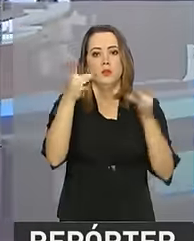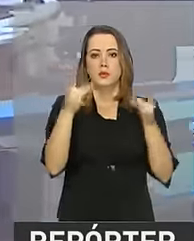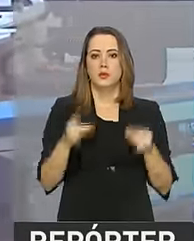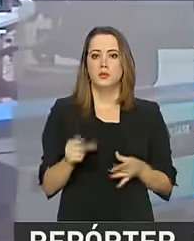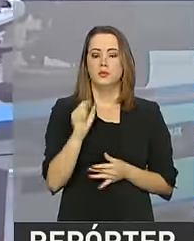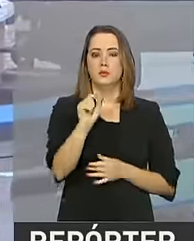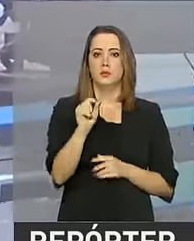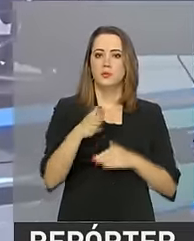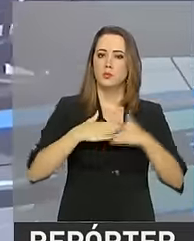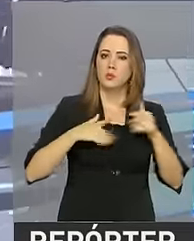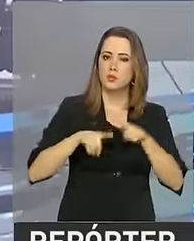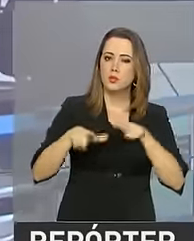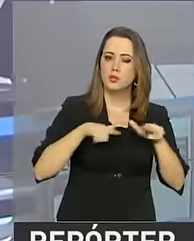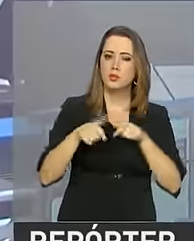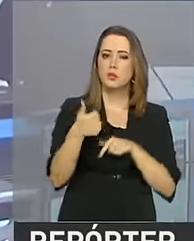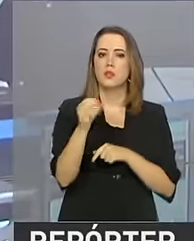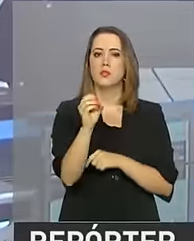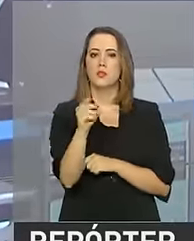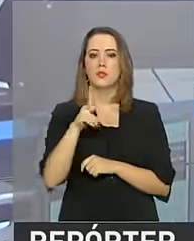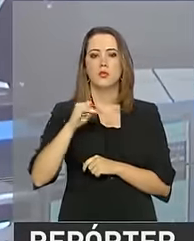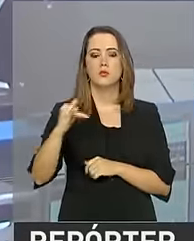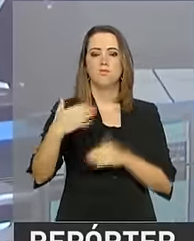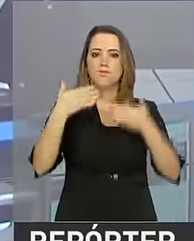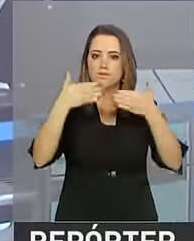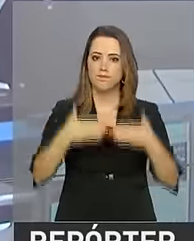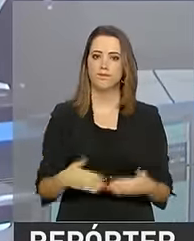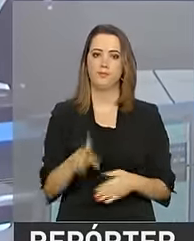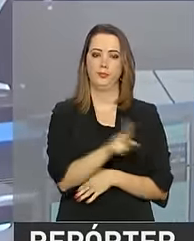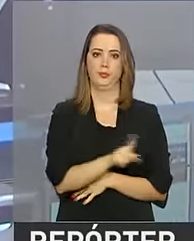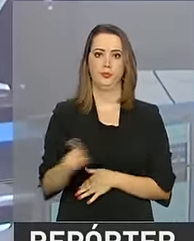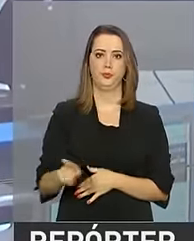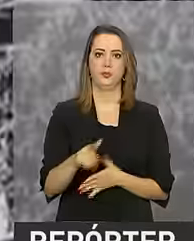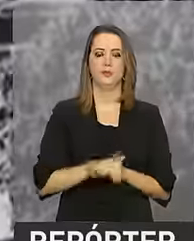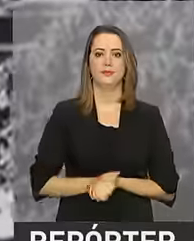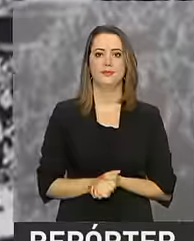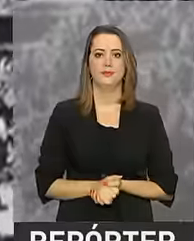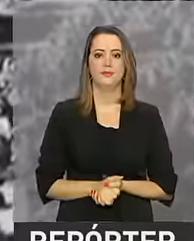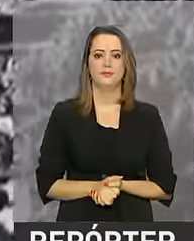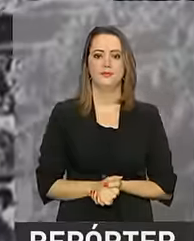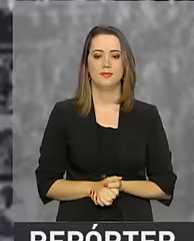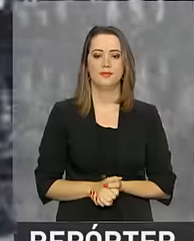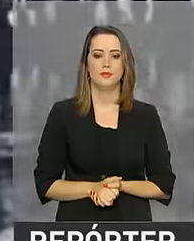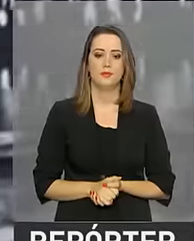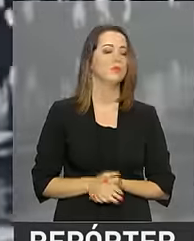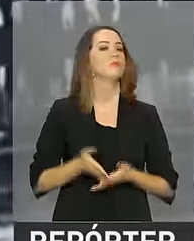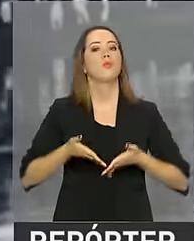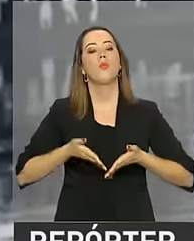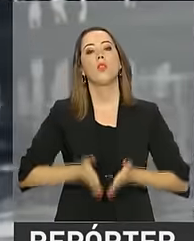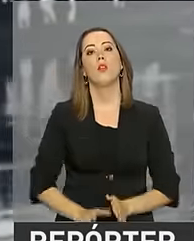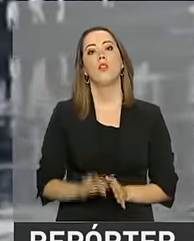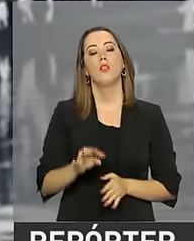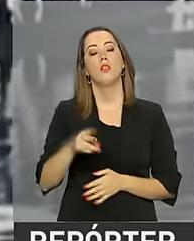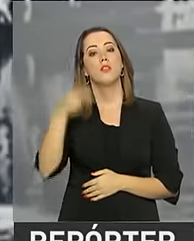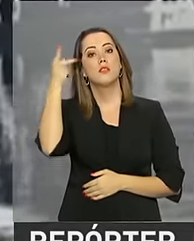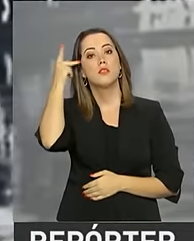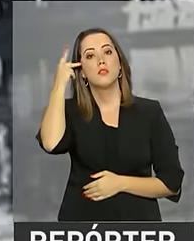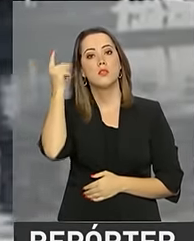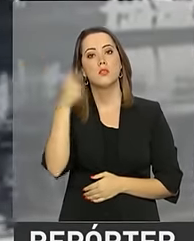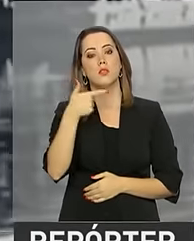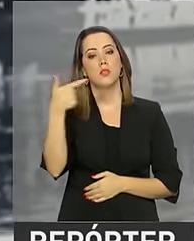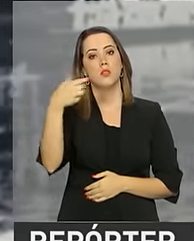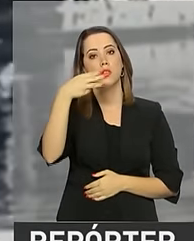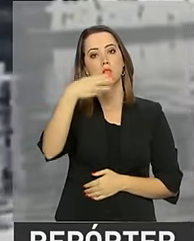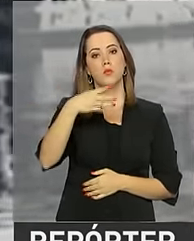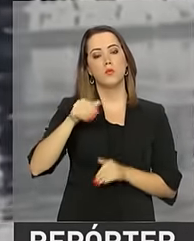dos mais de 100 dias à frente da presidência da República. Nascido em Tietê, São Paulo, em